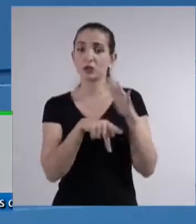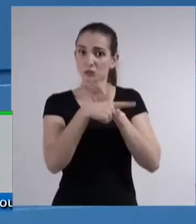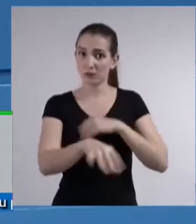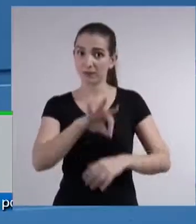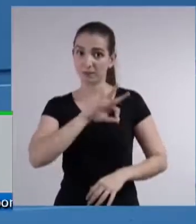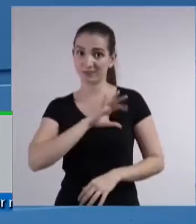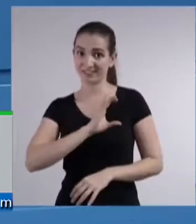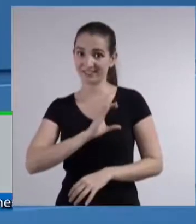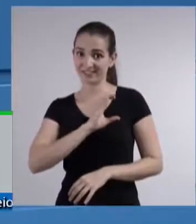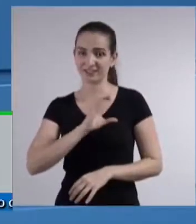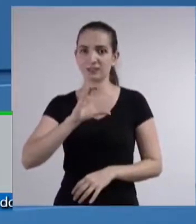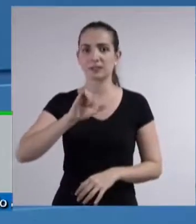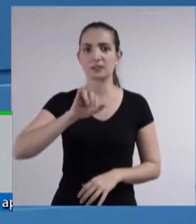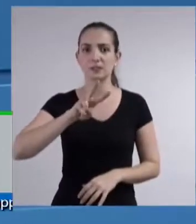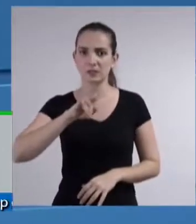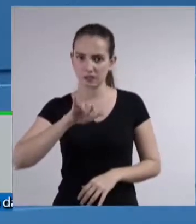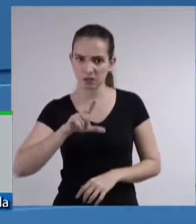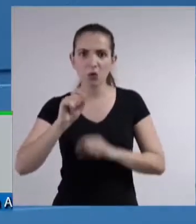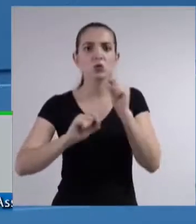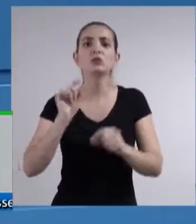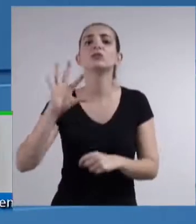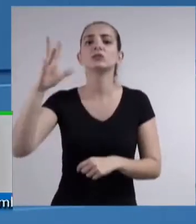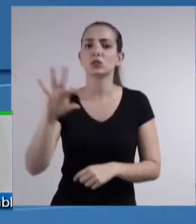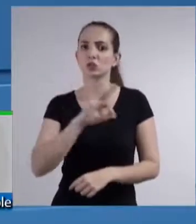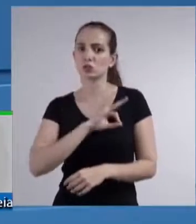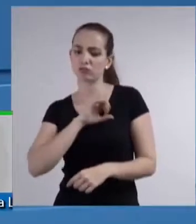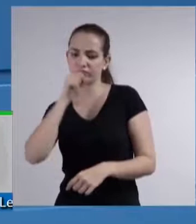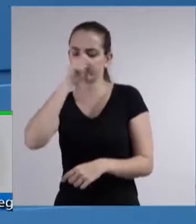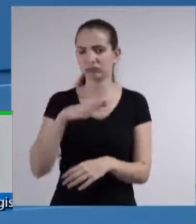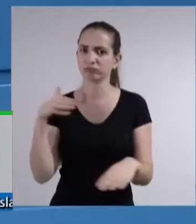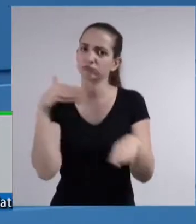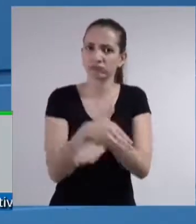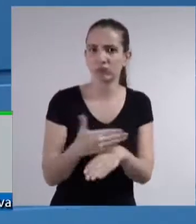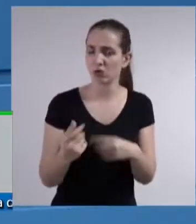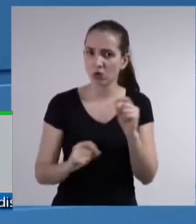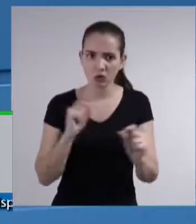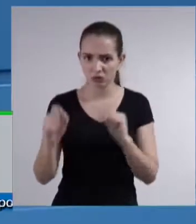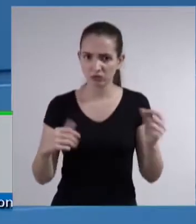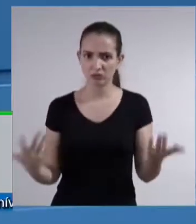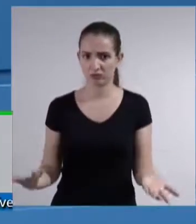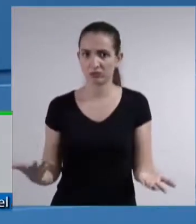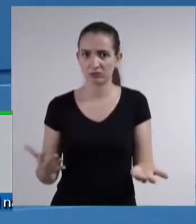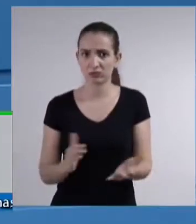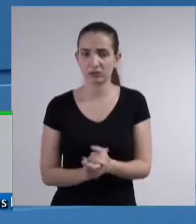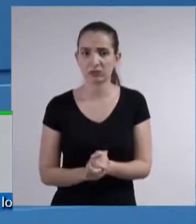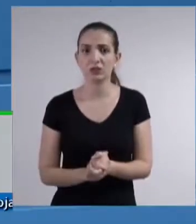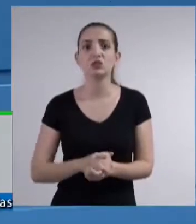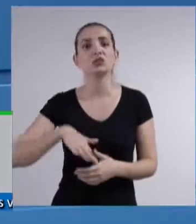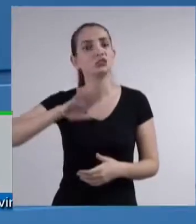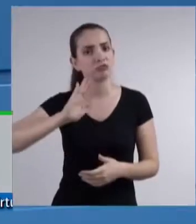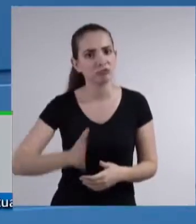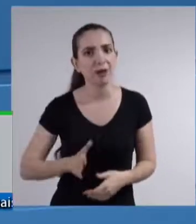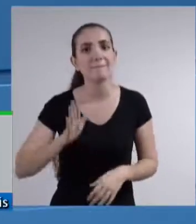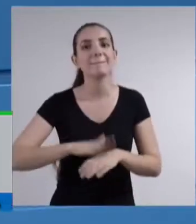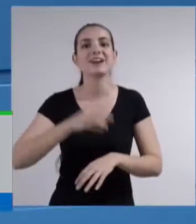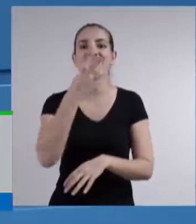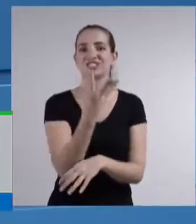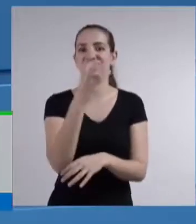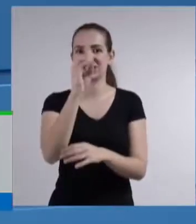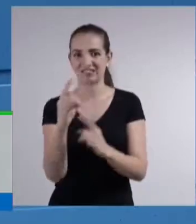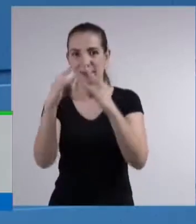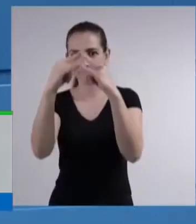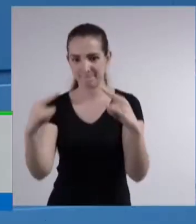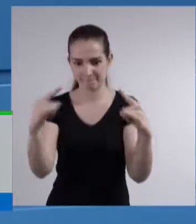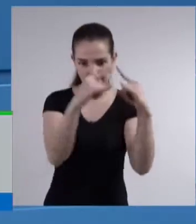quê? O que acontece quando o índio invade? Eu não posso mexer. Lá tem mais de 30 barracos dentro da Fazenda